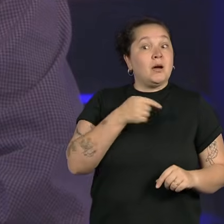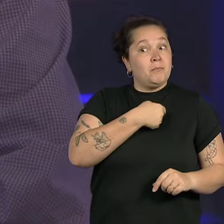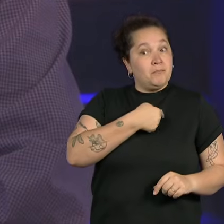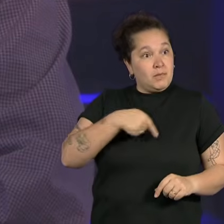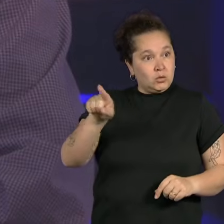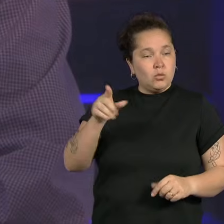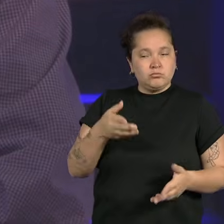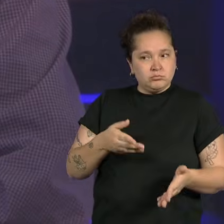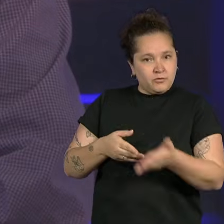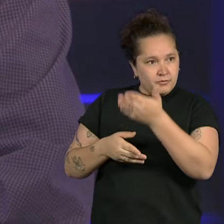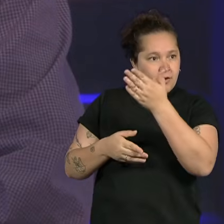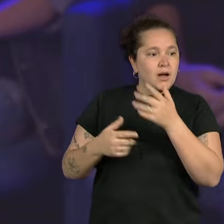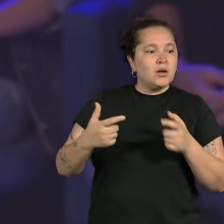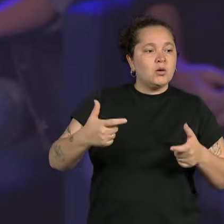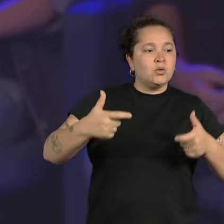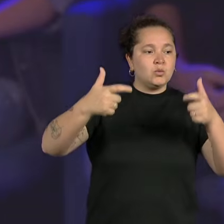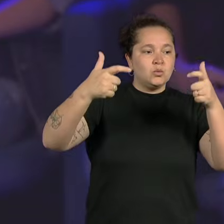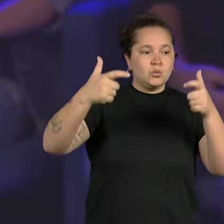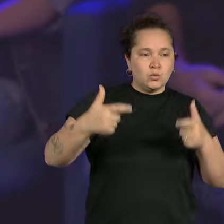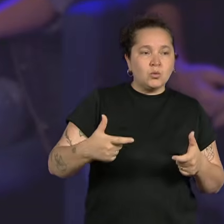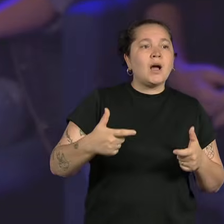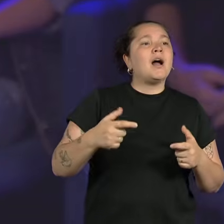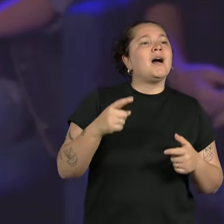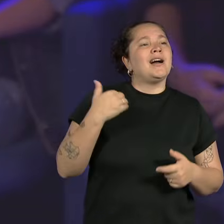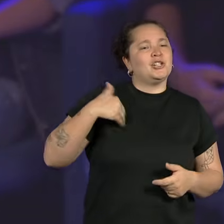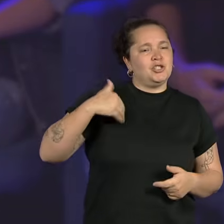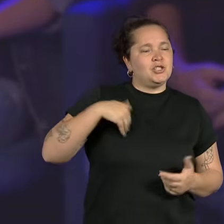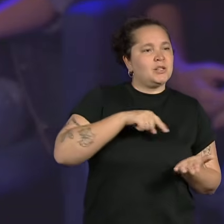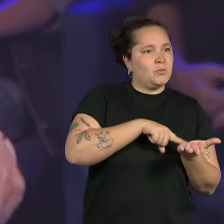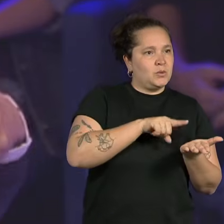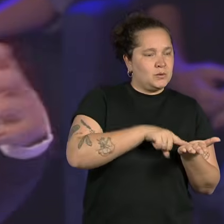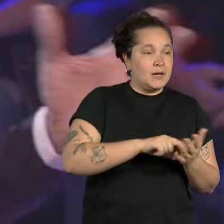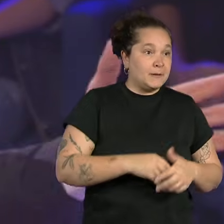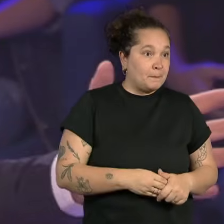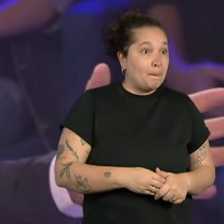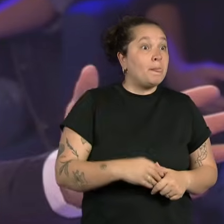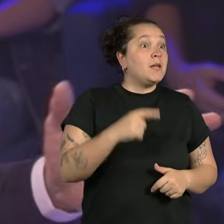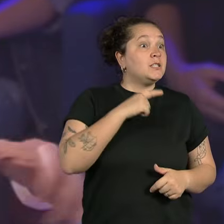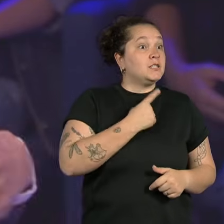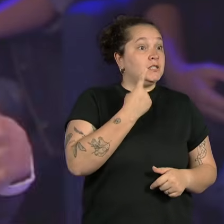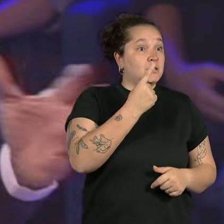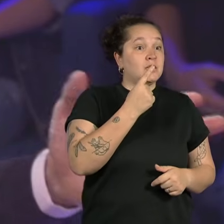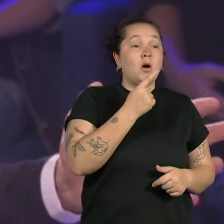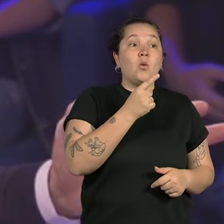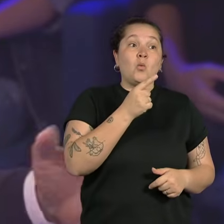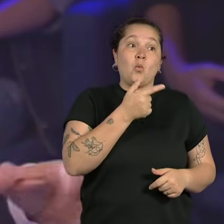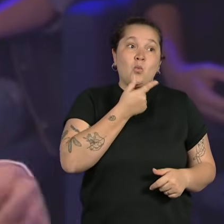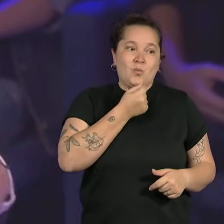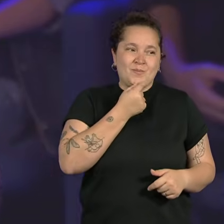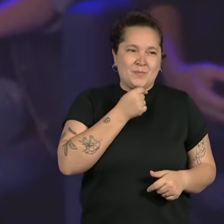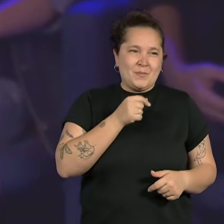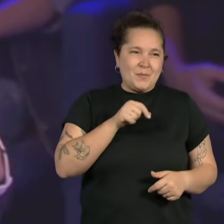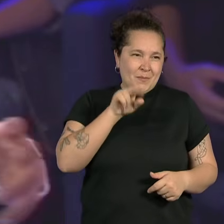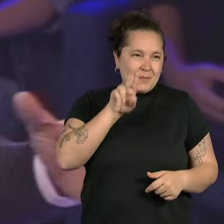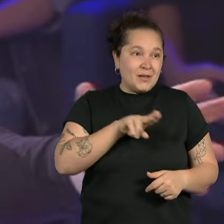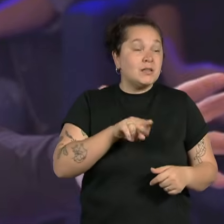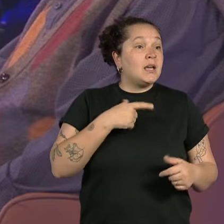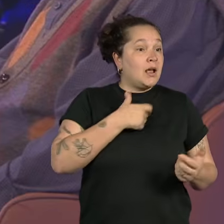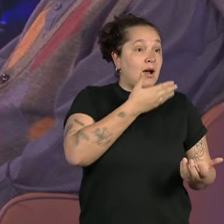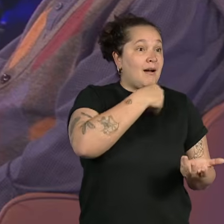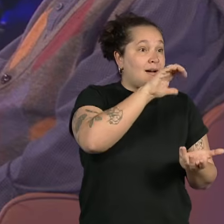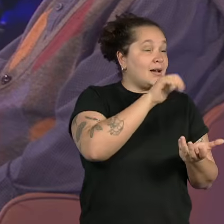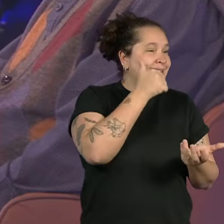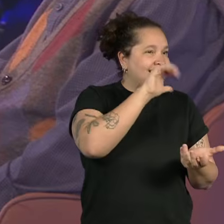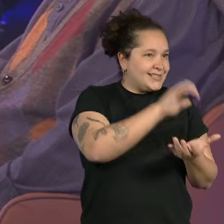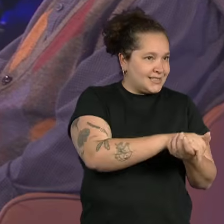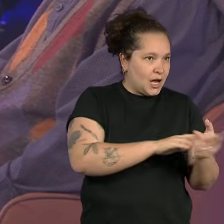lá, numa região muito carente de Buenos Aires, e que havia um padre que tinha uma mulher. O padre tinha uma mulher, vivia algum tempo com